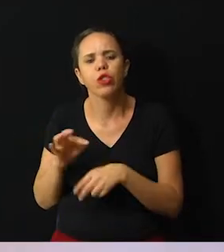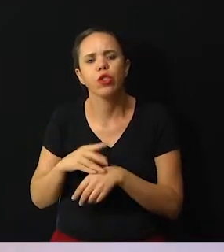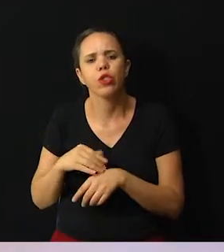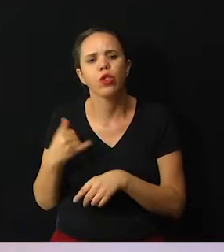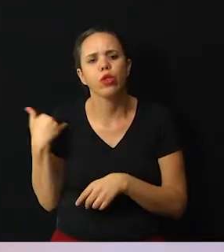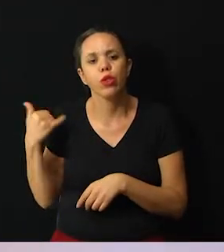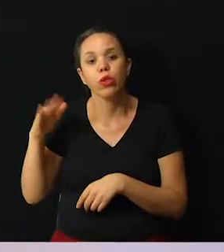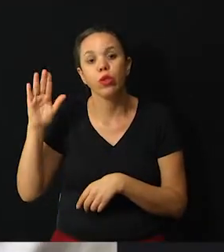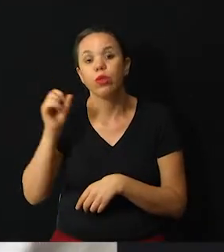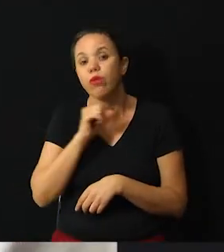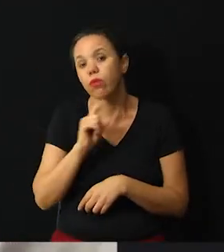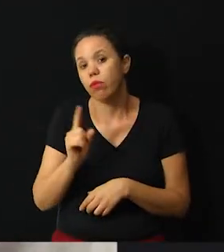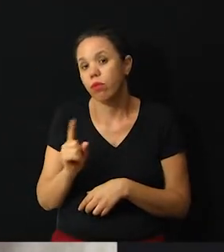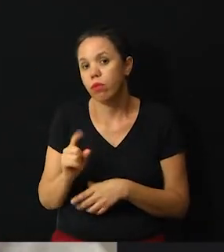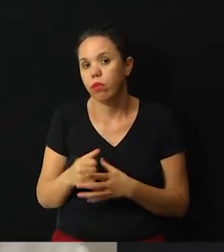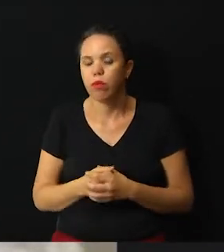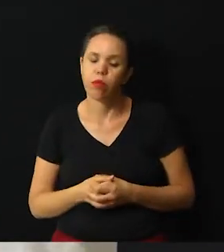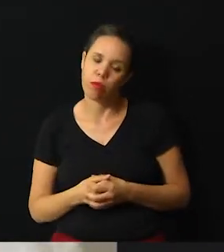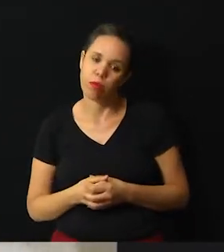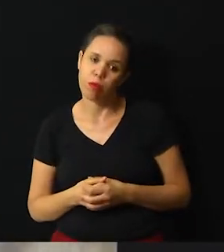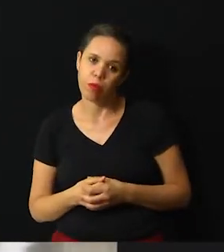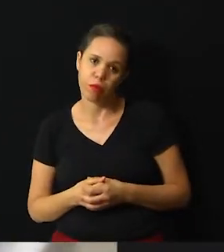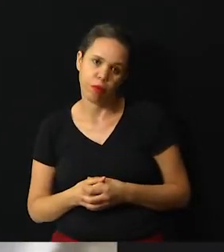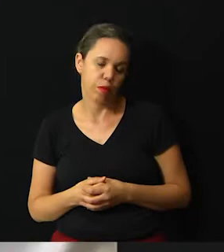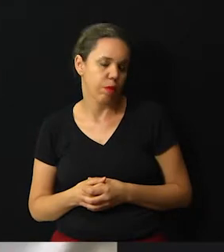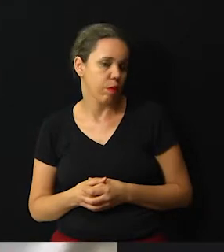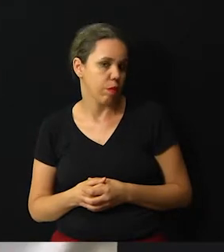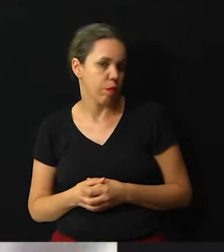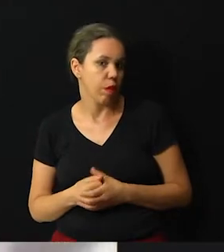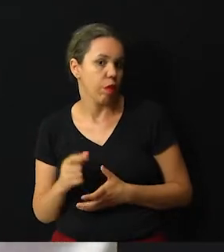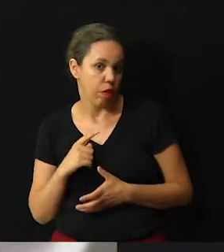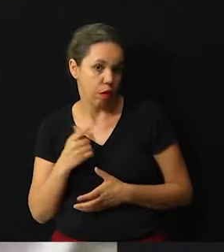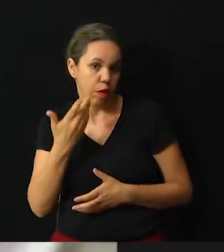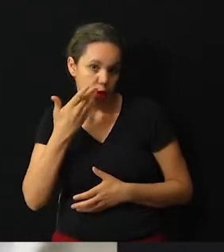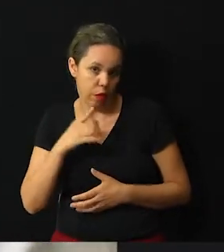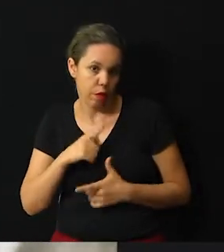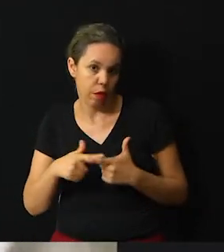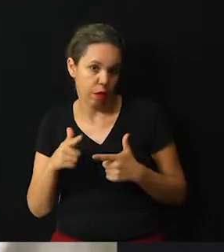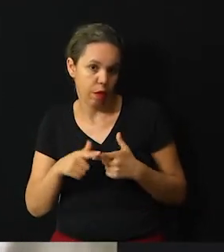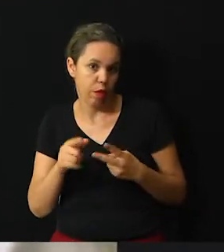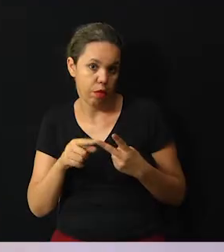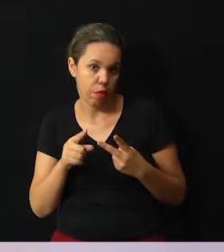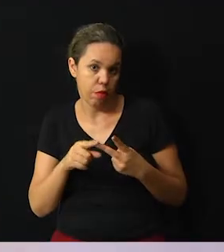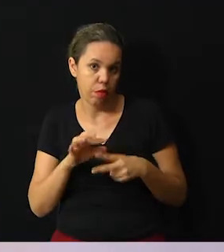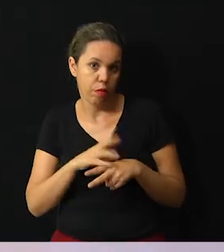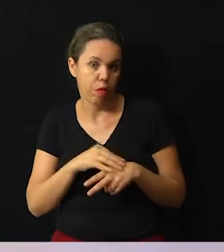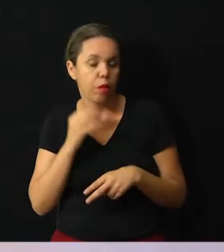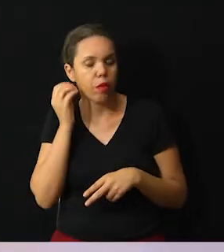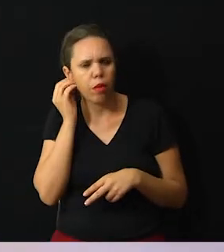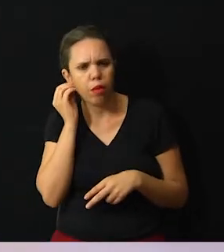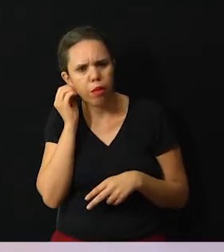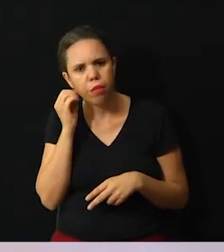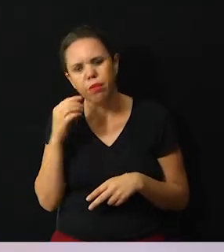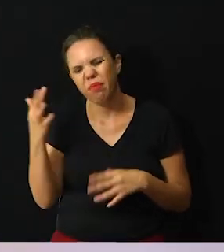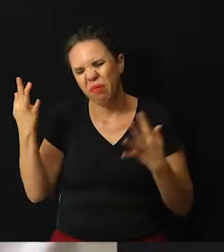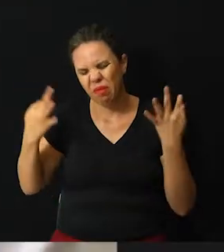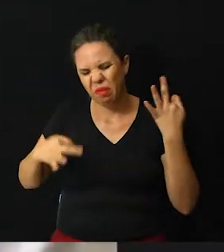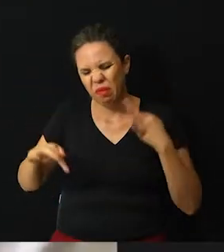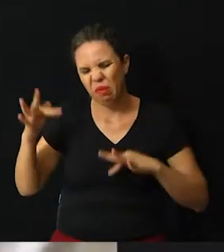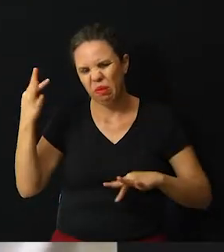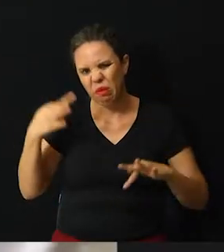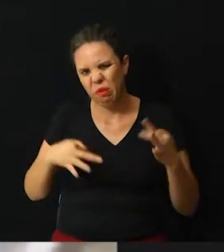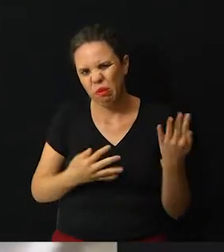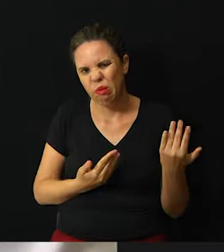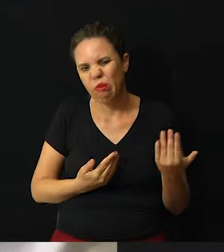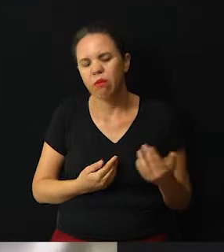também? Não, não, não. Você sabe que, novamente, existe crianças com fibromialgia. Tem fibromialgia na